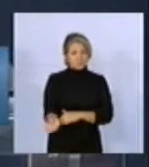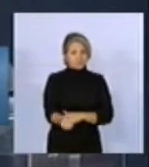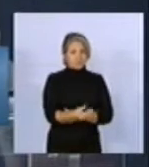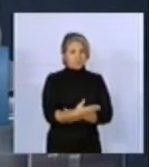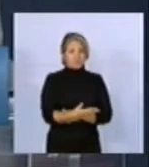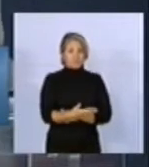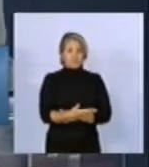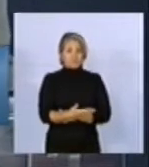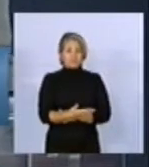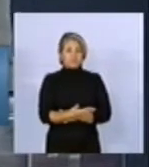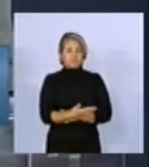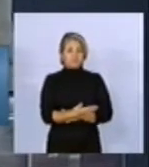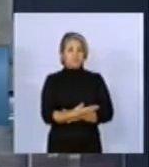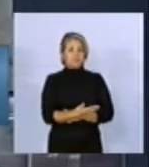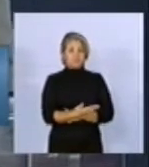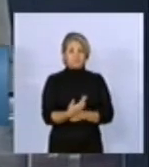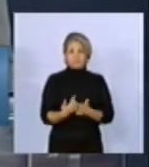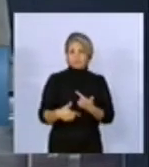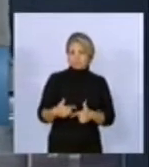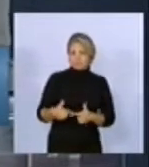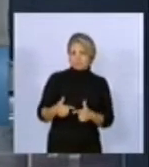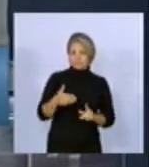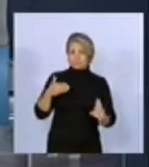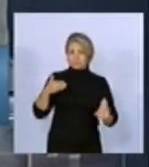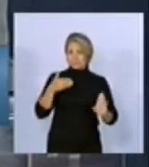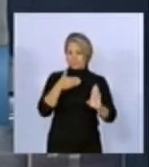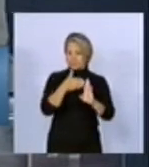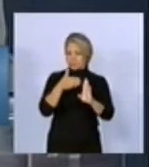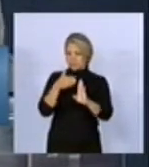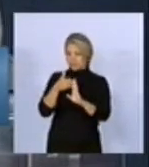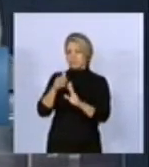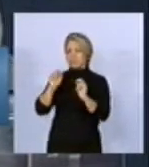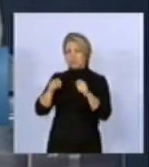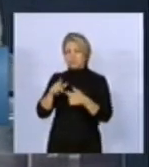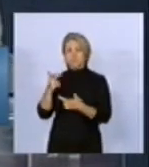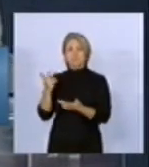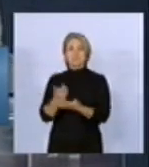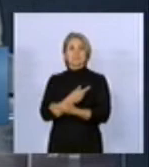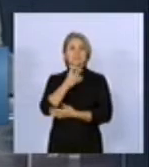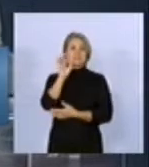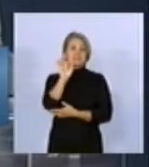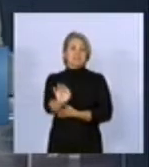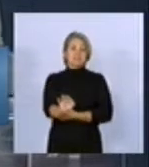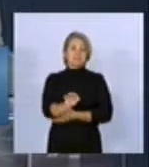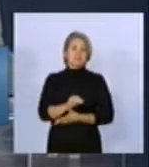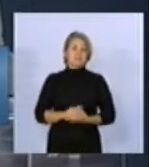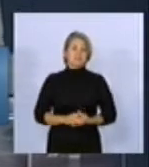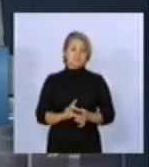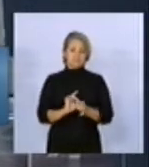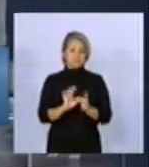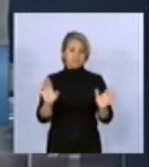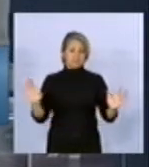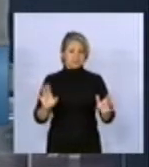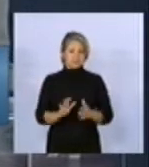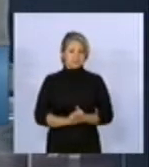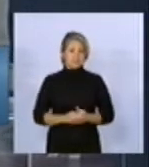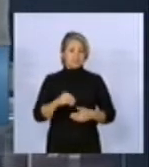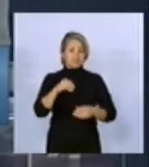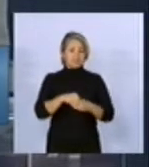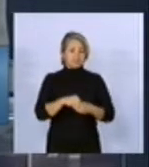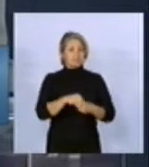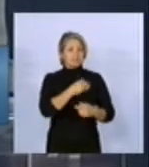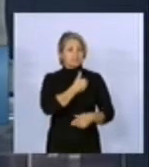a de novas diretivas para que isso seja permitido da área